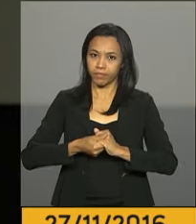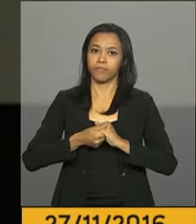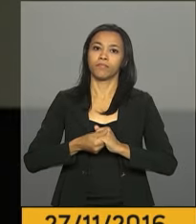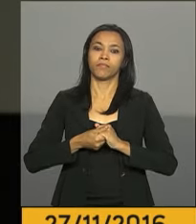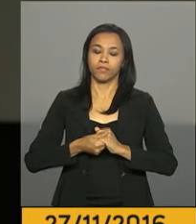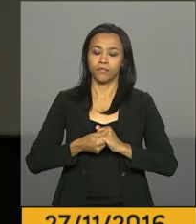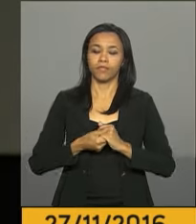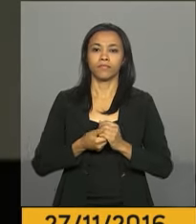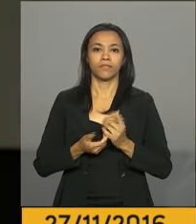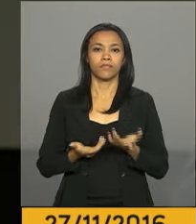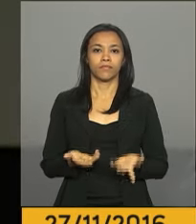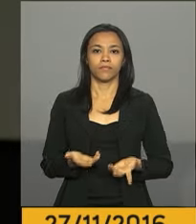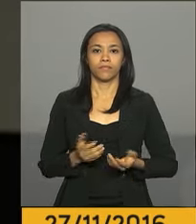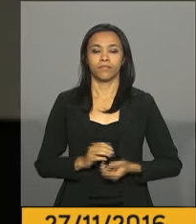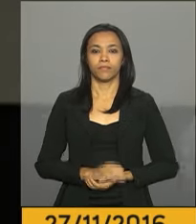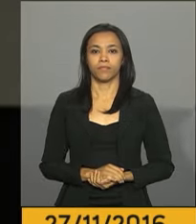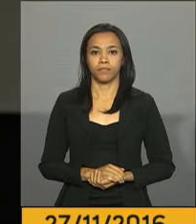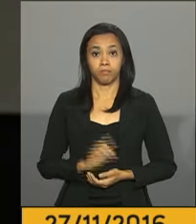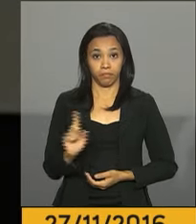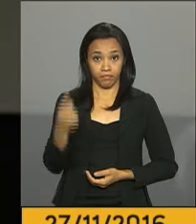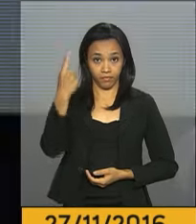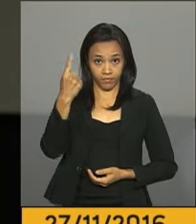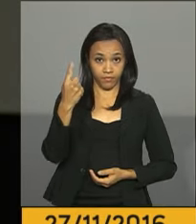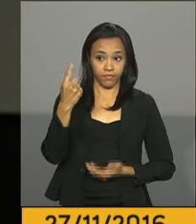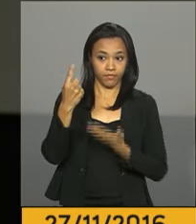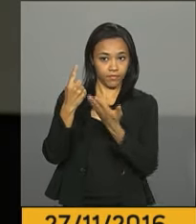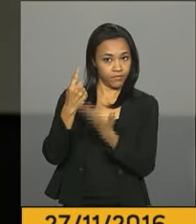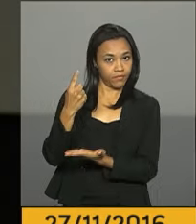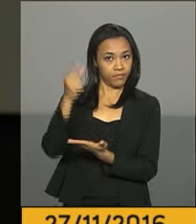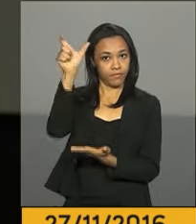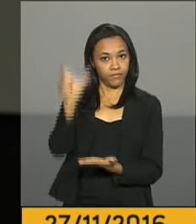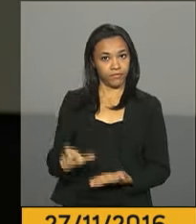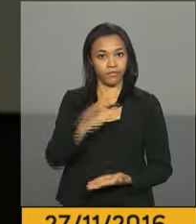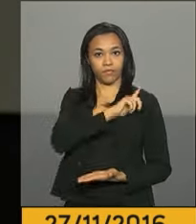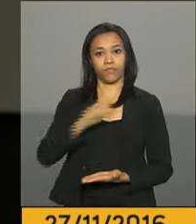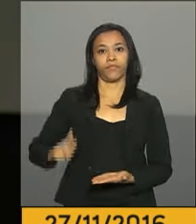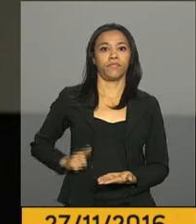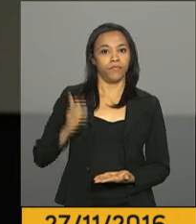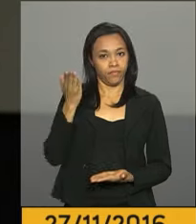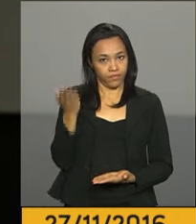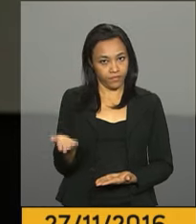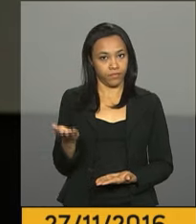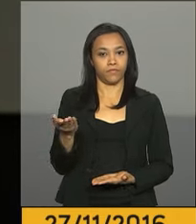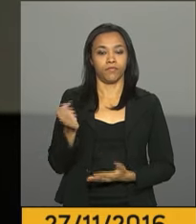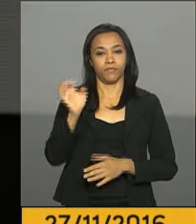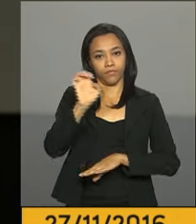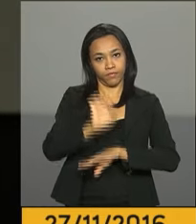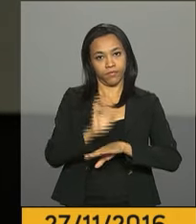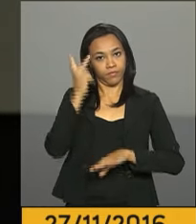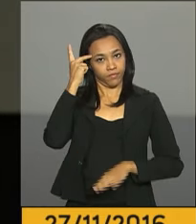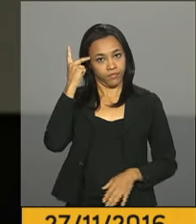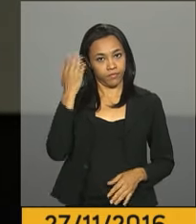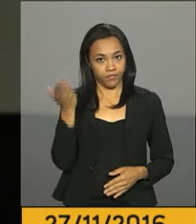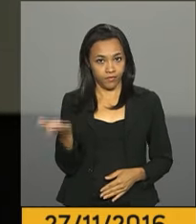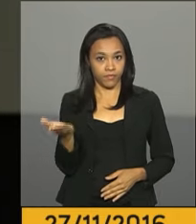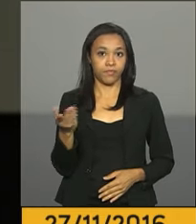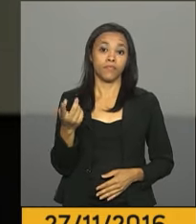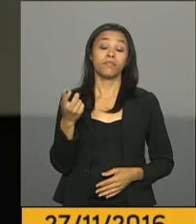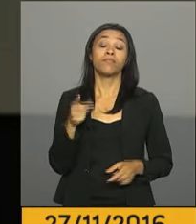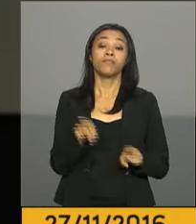inicialmente o nosso governador Geraldo Alckmin e de